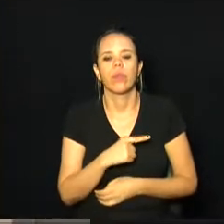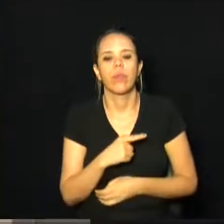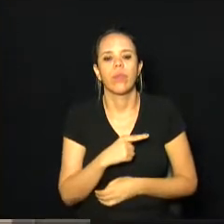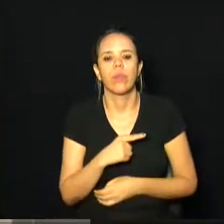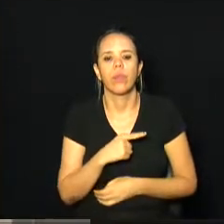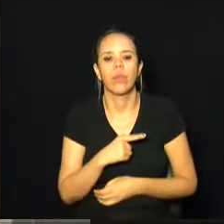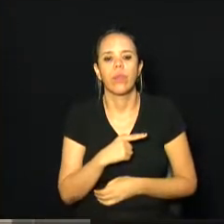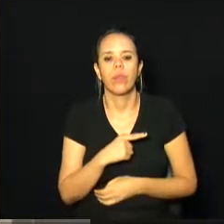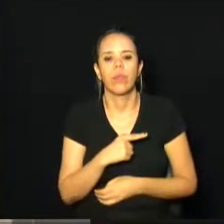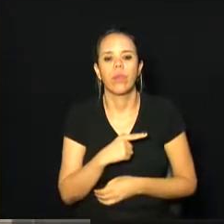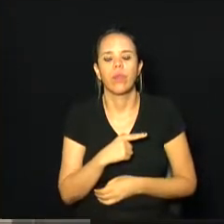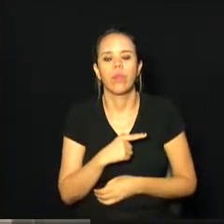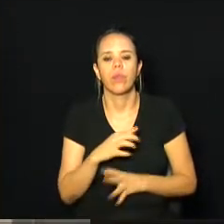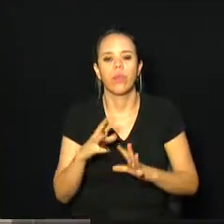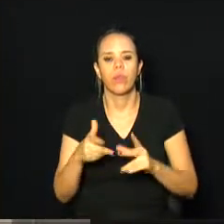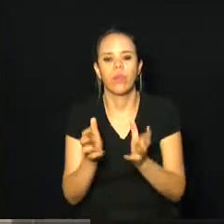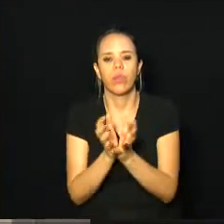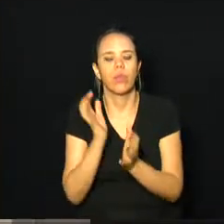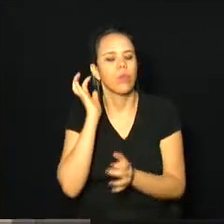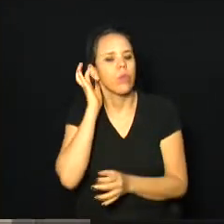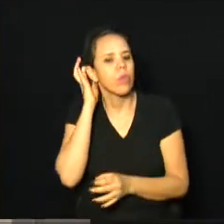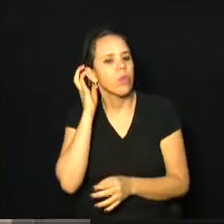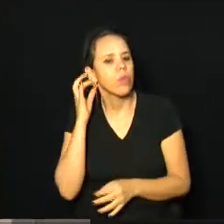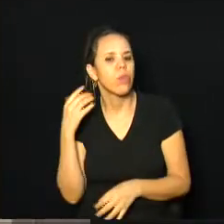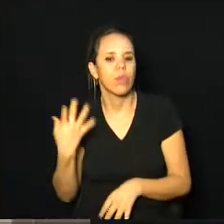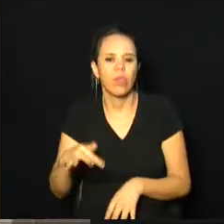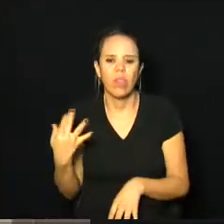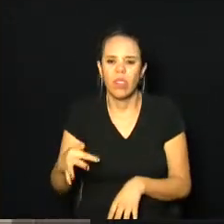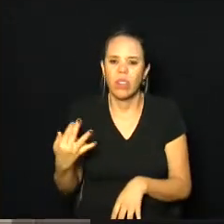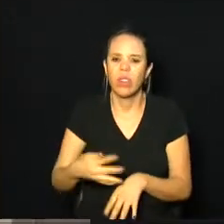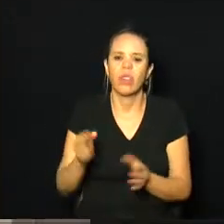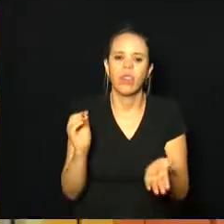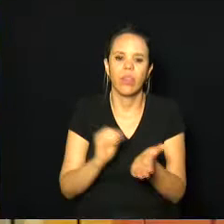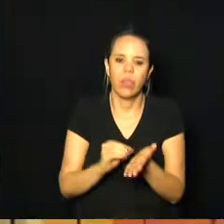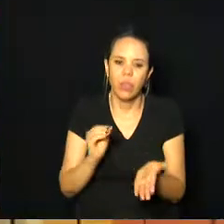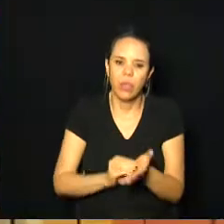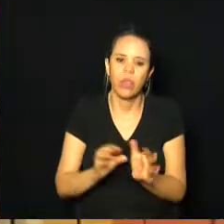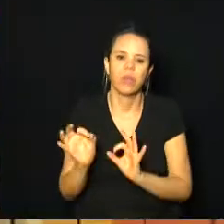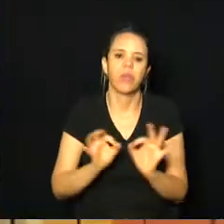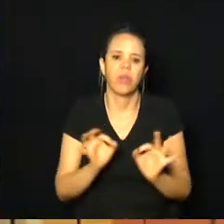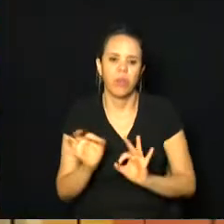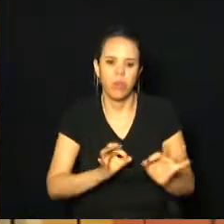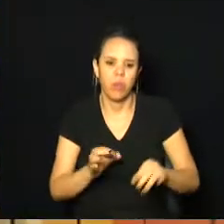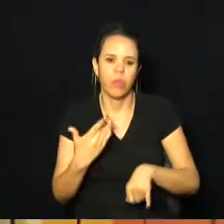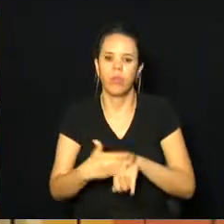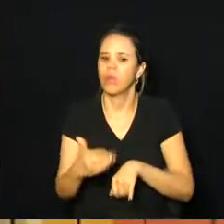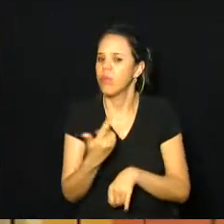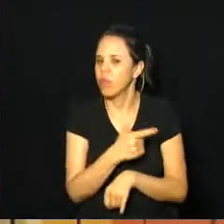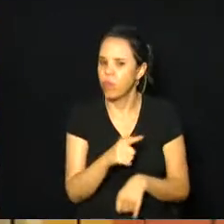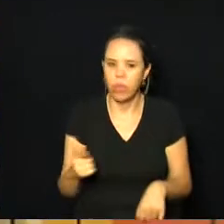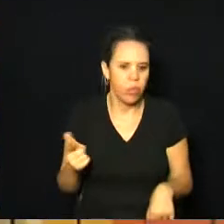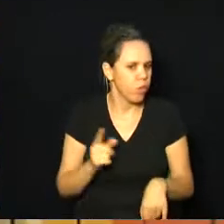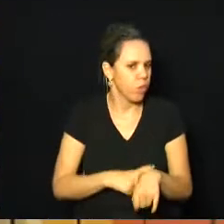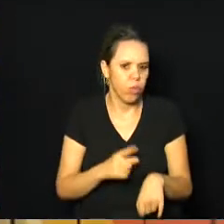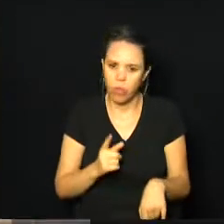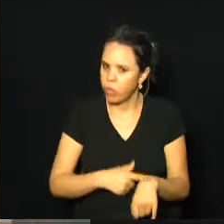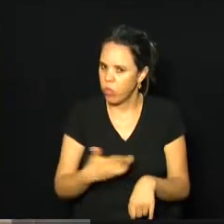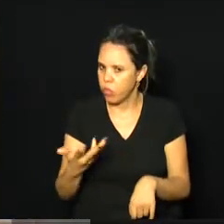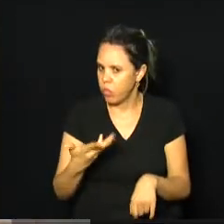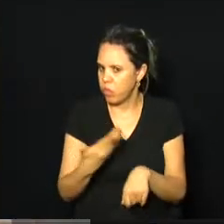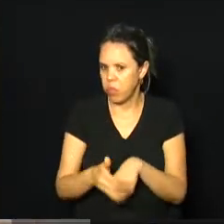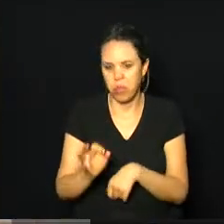chegamos no quarto set todo o time com cãibra, quer dizer, falta de preparo físico. Sim. Porque não teve tempo hábil de